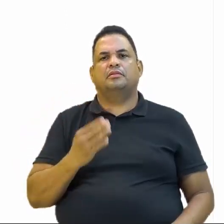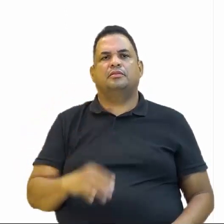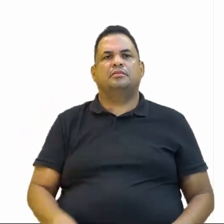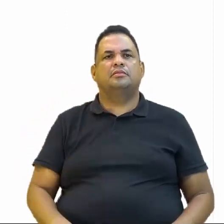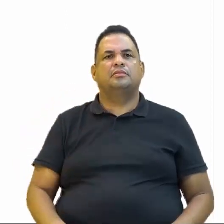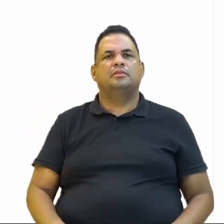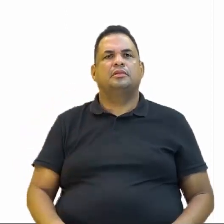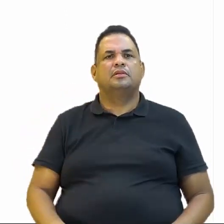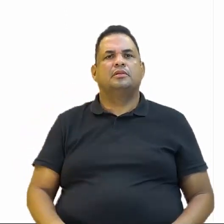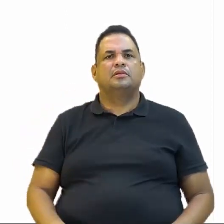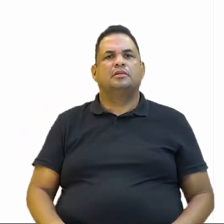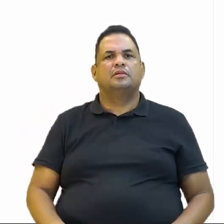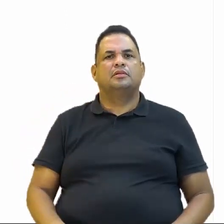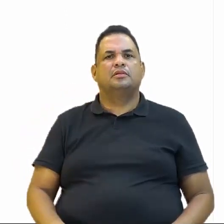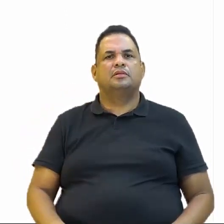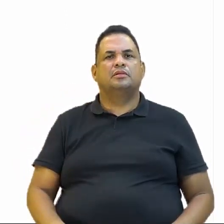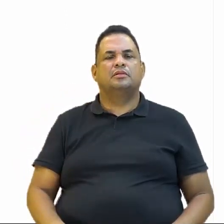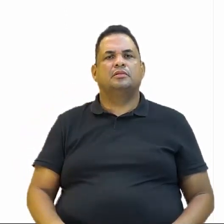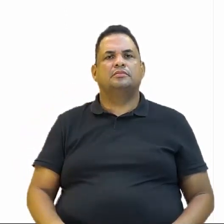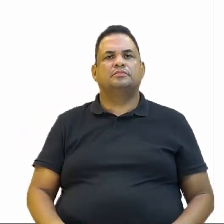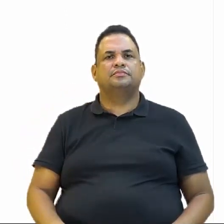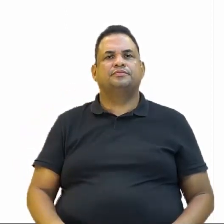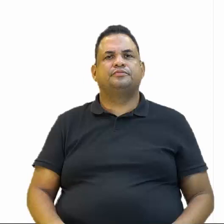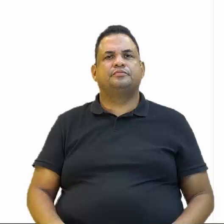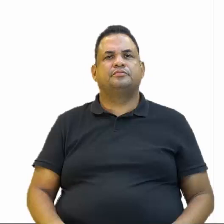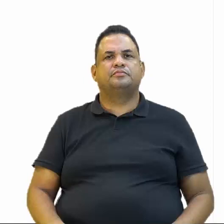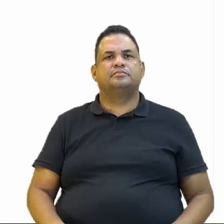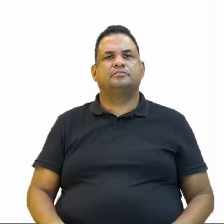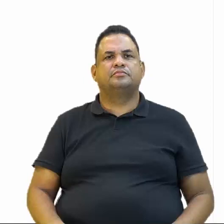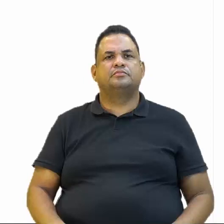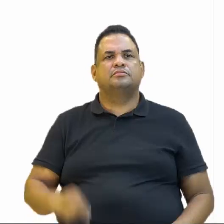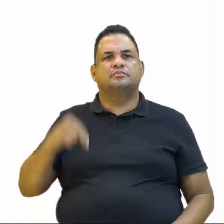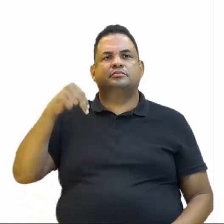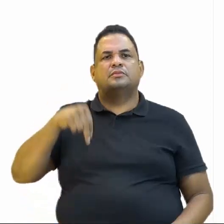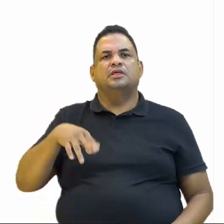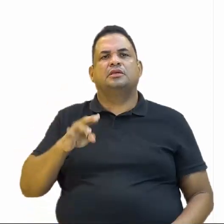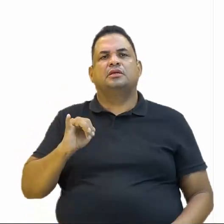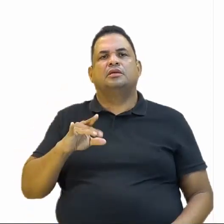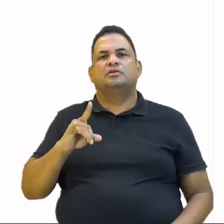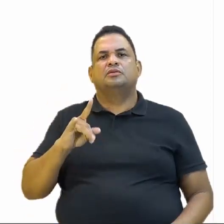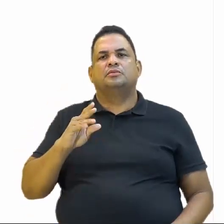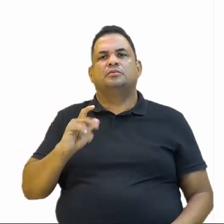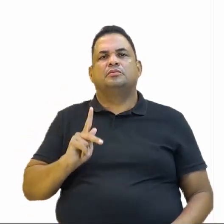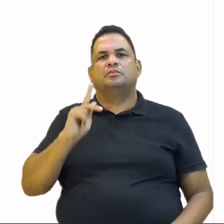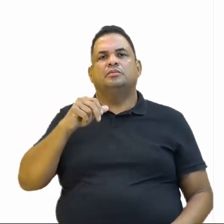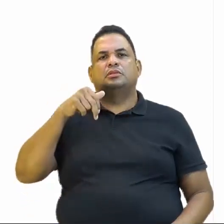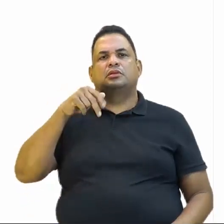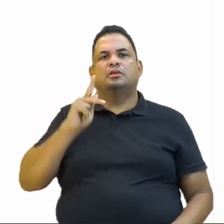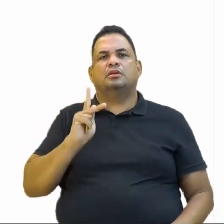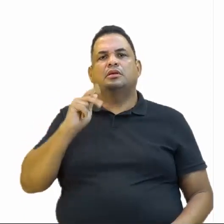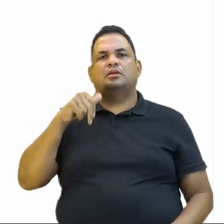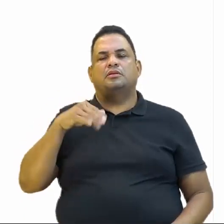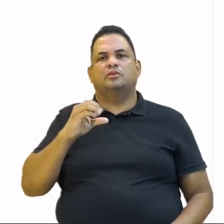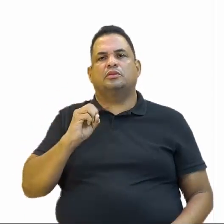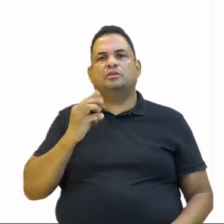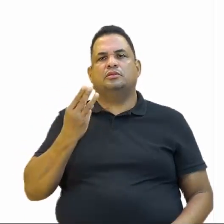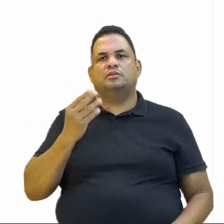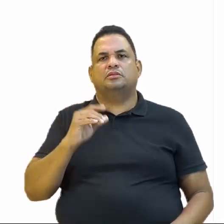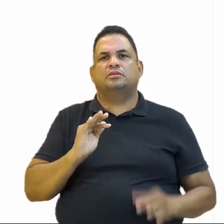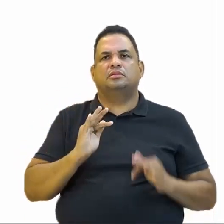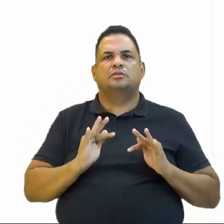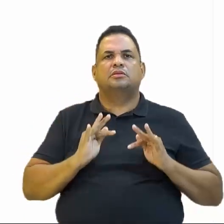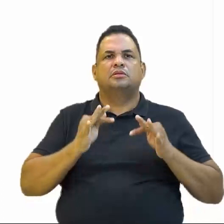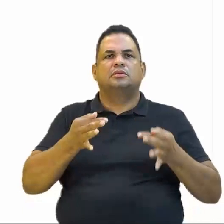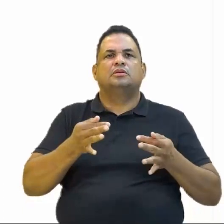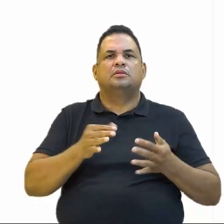KMnO4, ó, potássio e o manganês, e o nitrato de potássio, KNO3. E aí a gente fecha